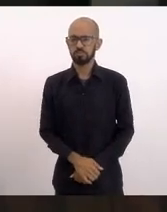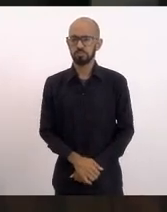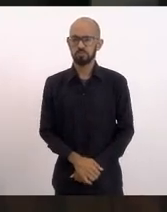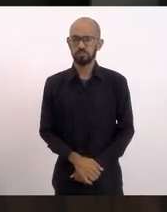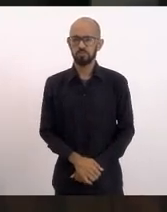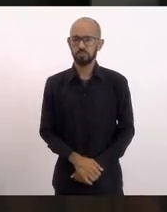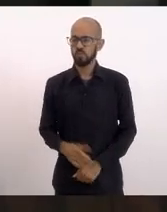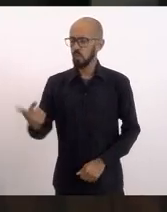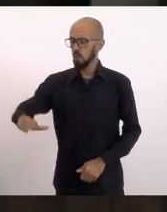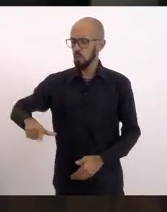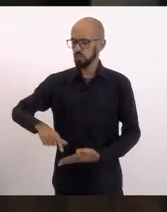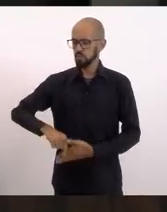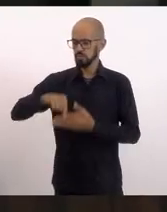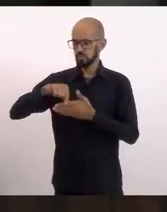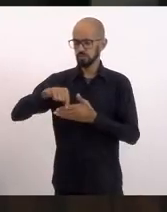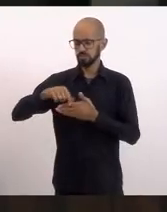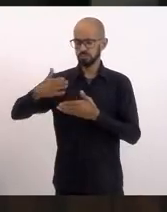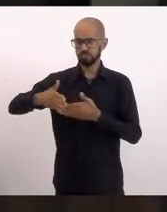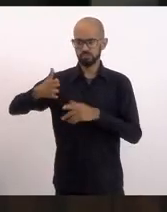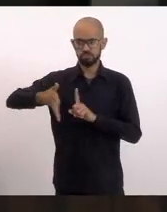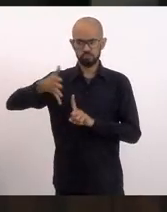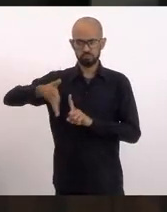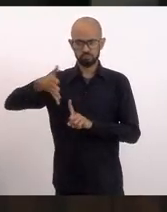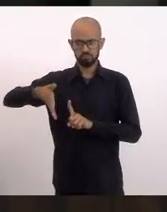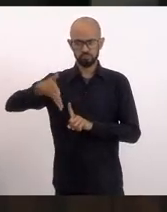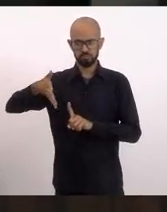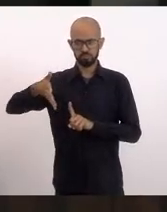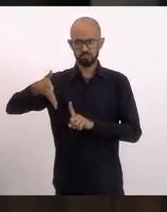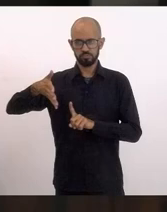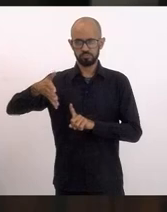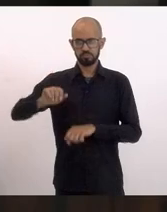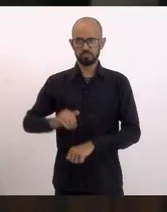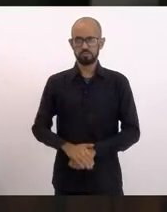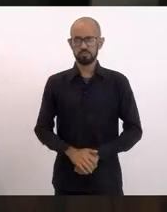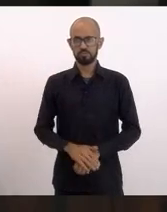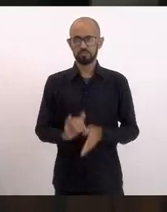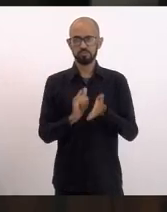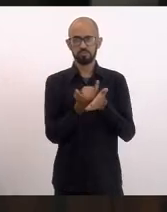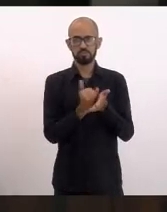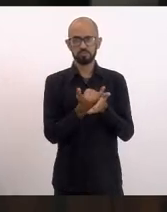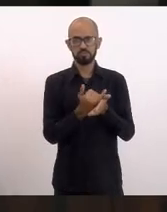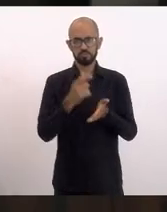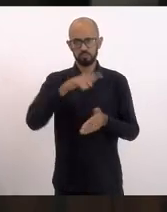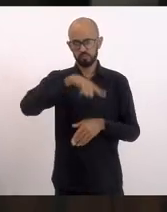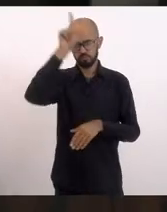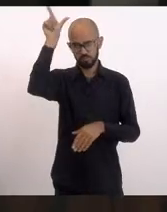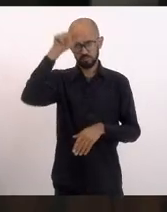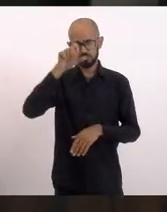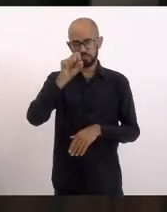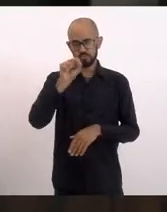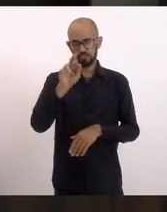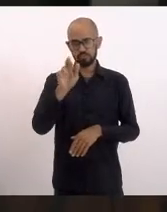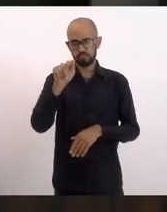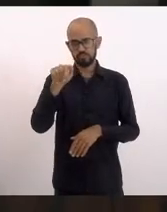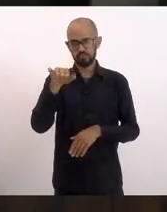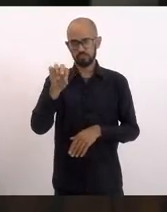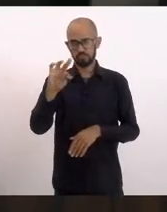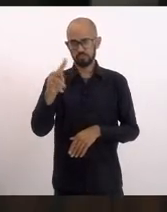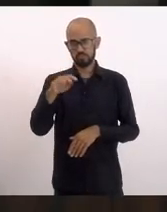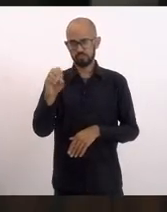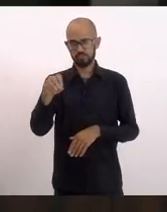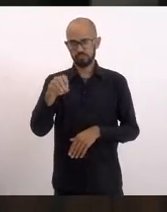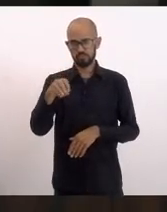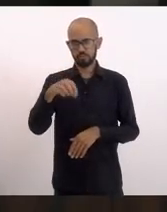Algum outro líder que queira usar da palavra? Então, estão inscritos Luiz Paulo, doutor Serginho, Marta